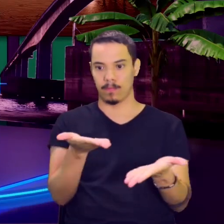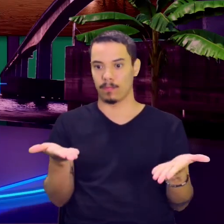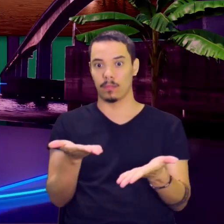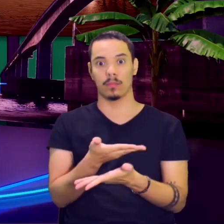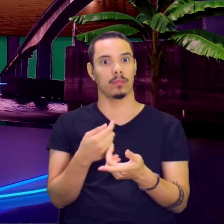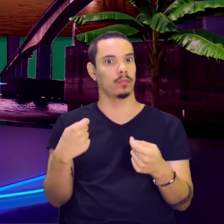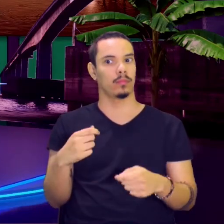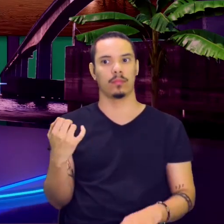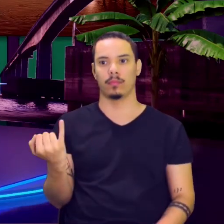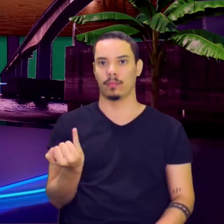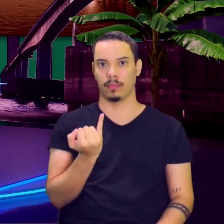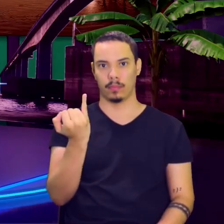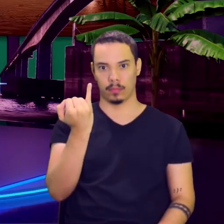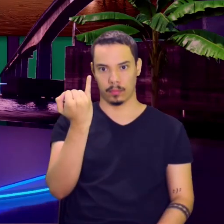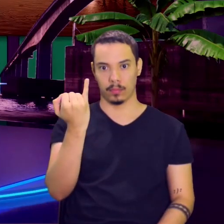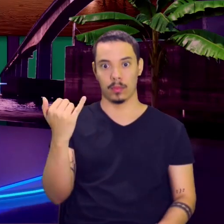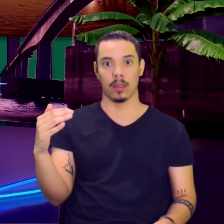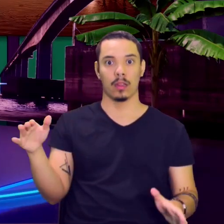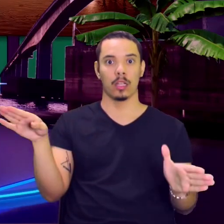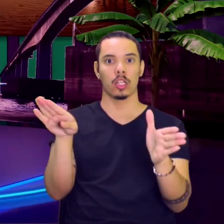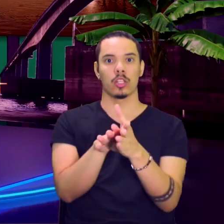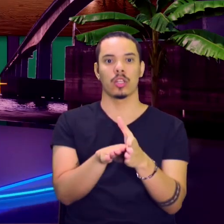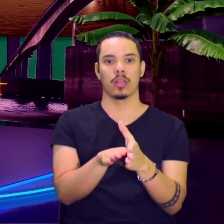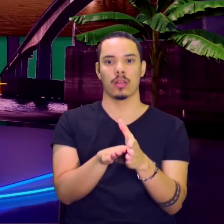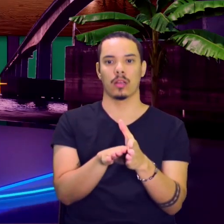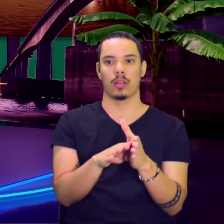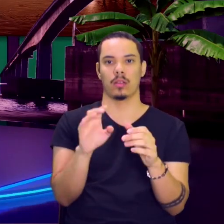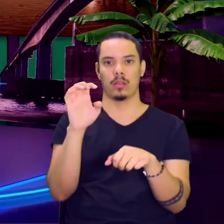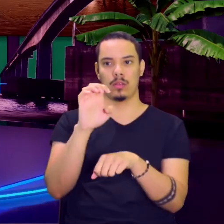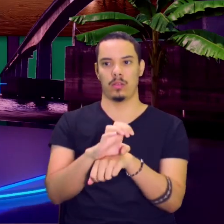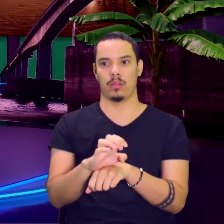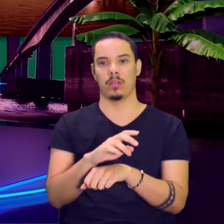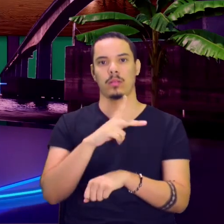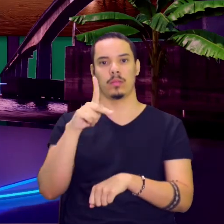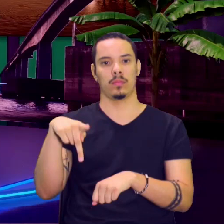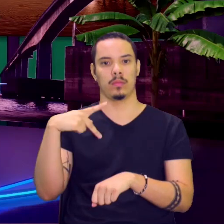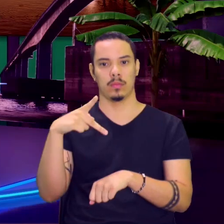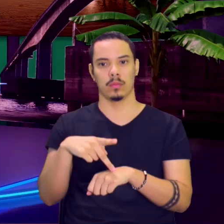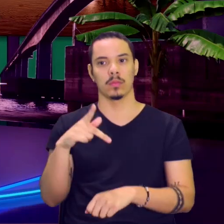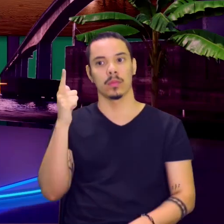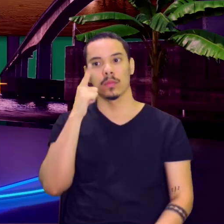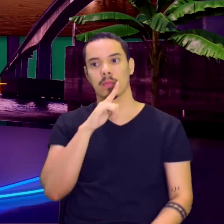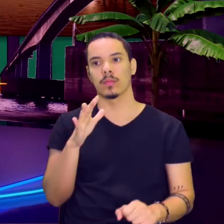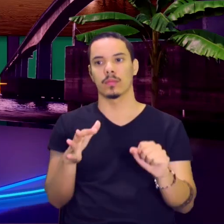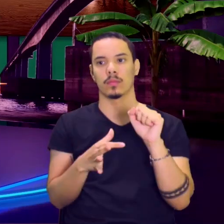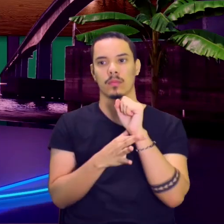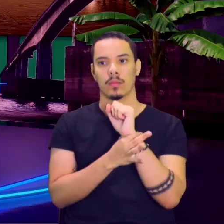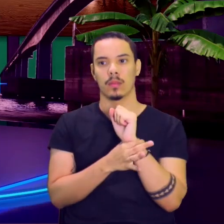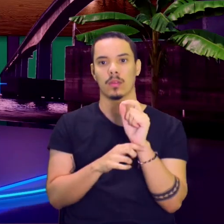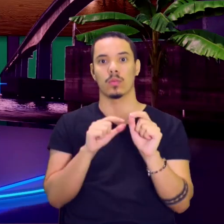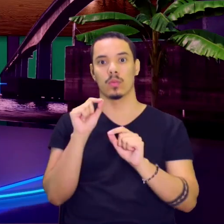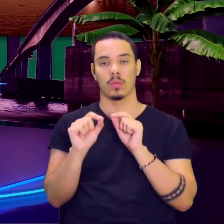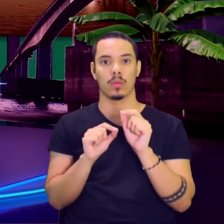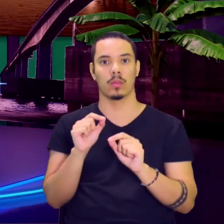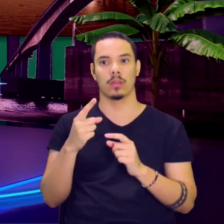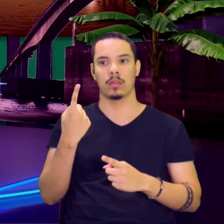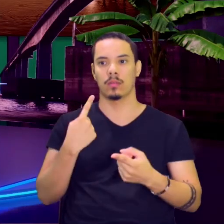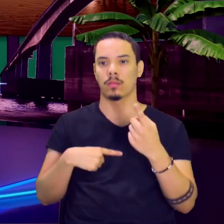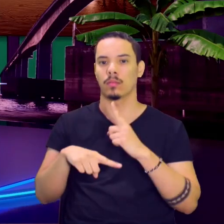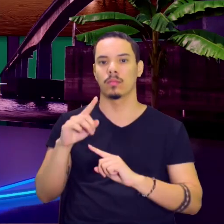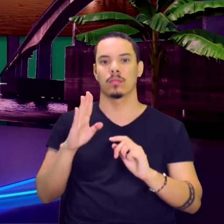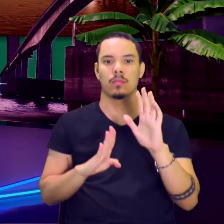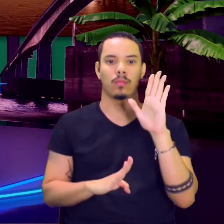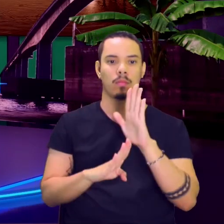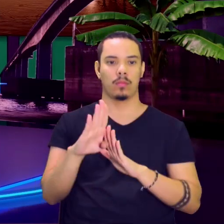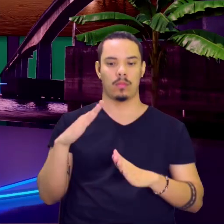suma importância para um Estado, para um país garantir o quê? Esse progresso, esse crescimento econômico.